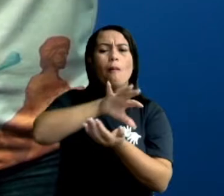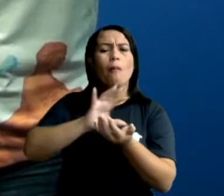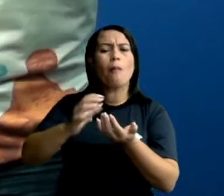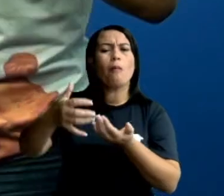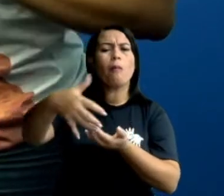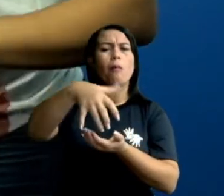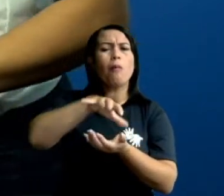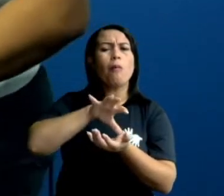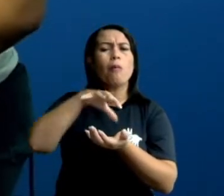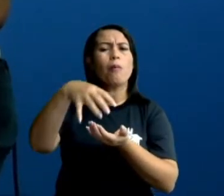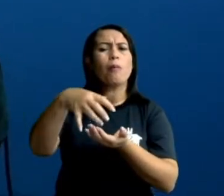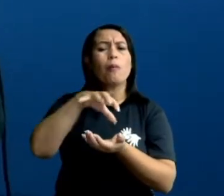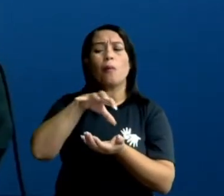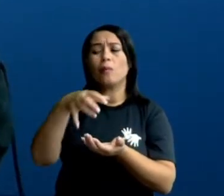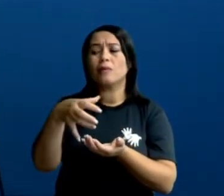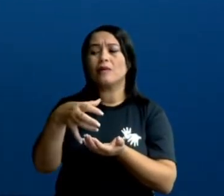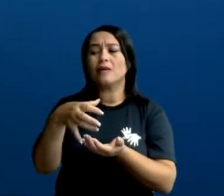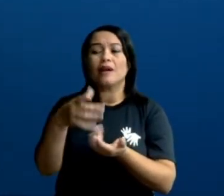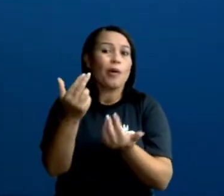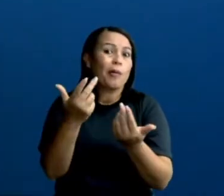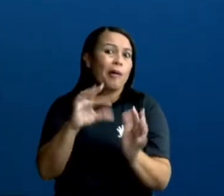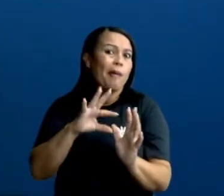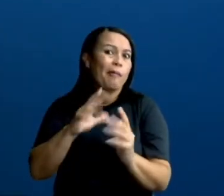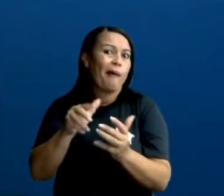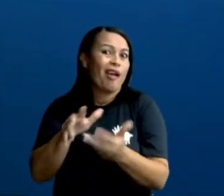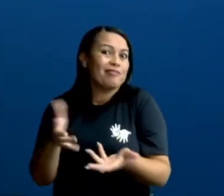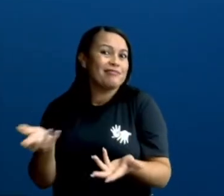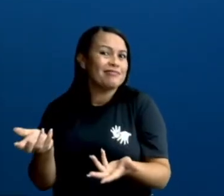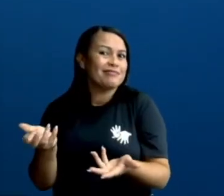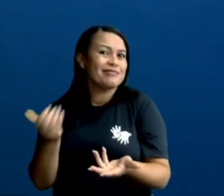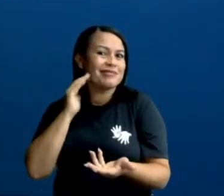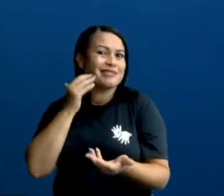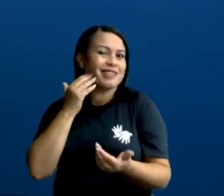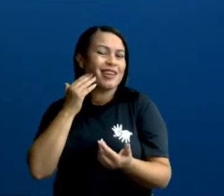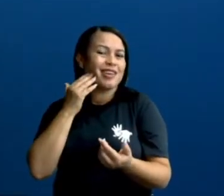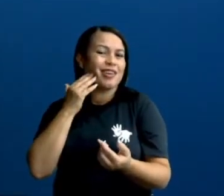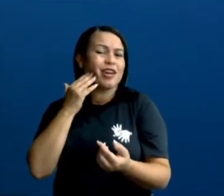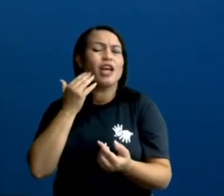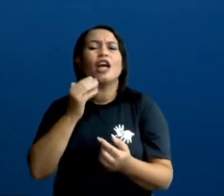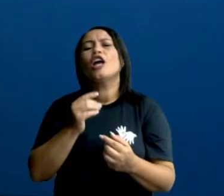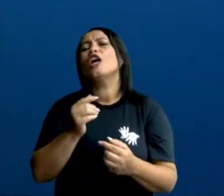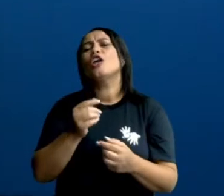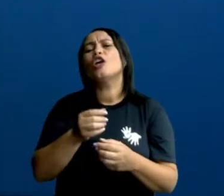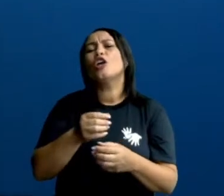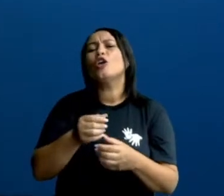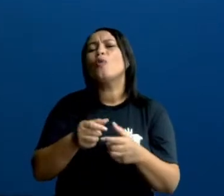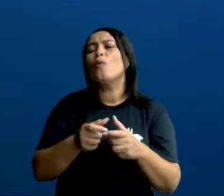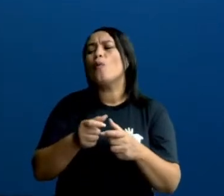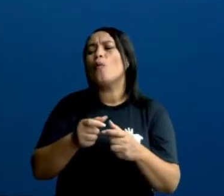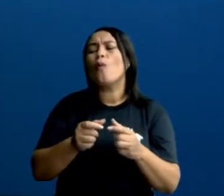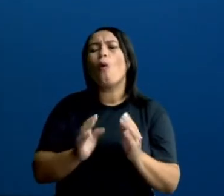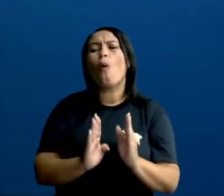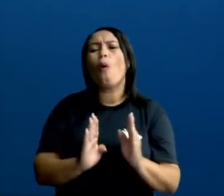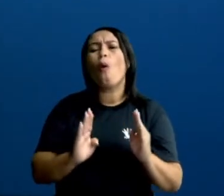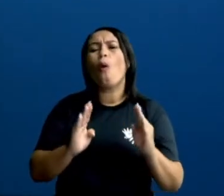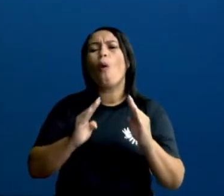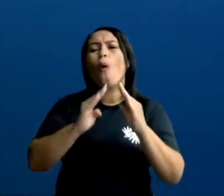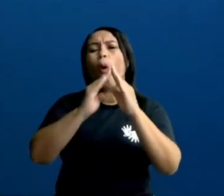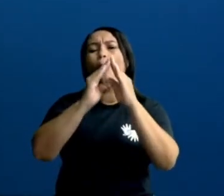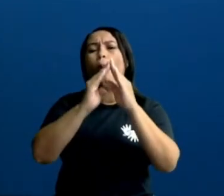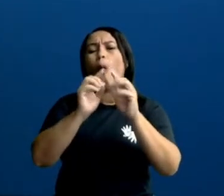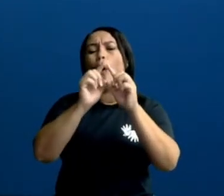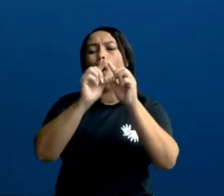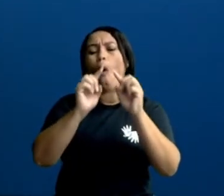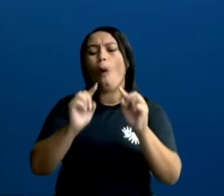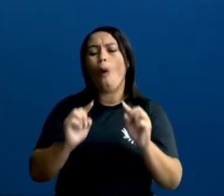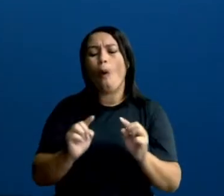no nosso dia a dia, gente? Na bola. E o cone? No